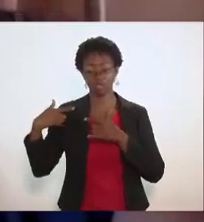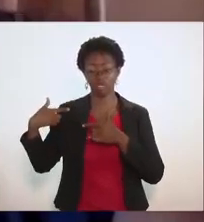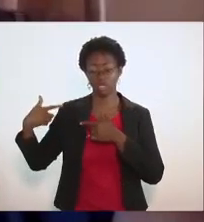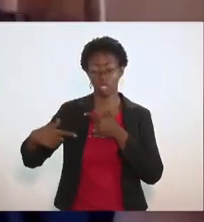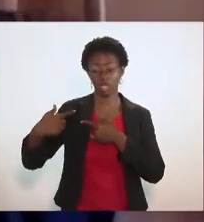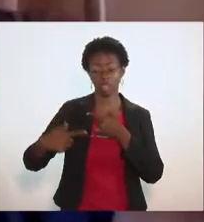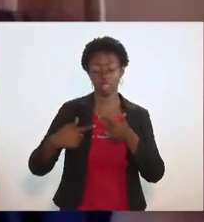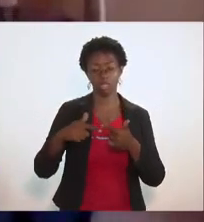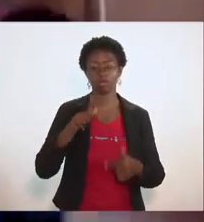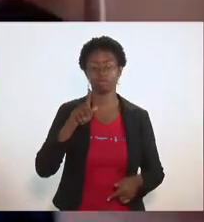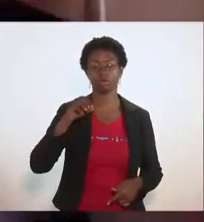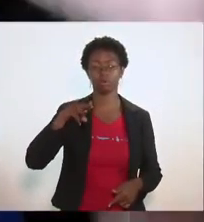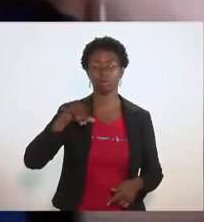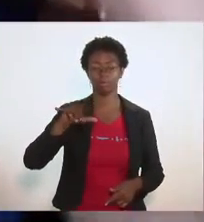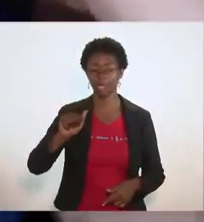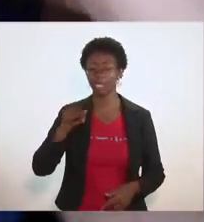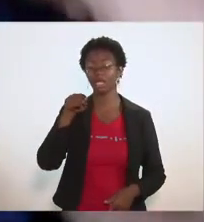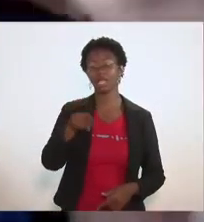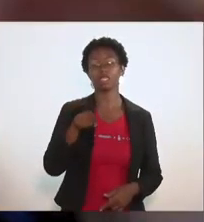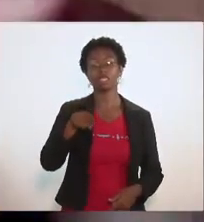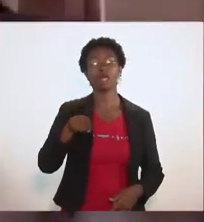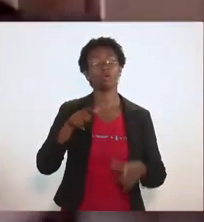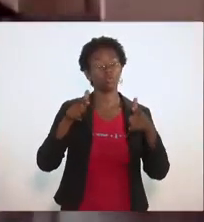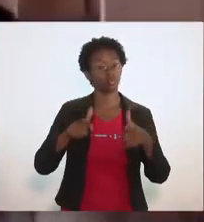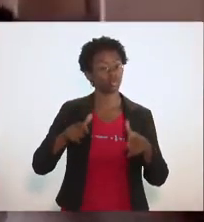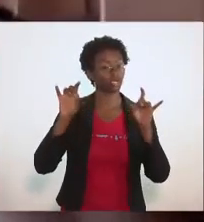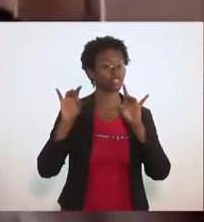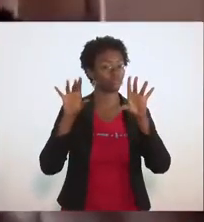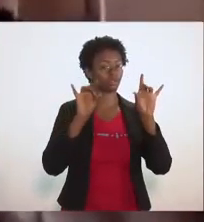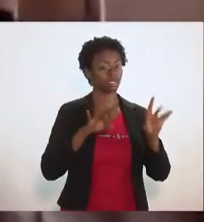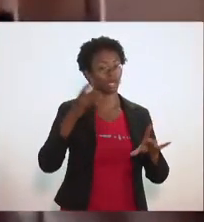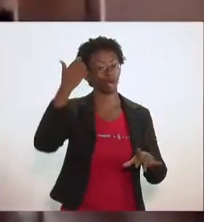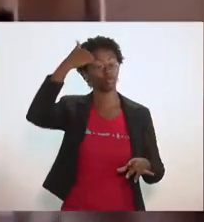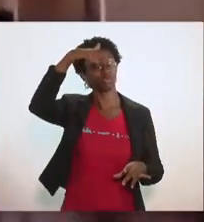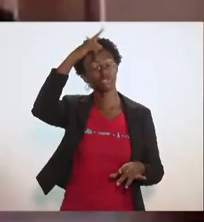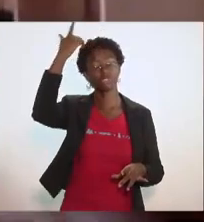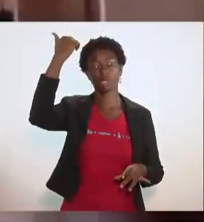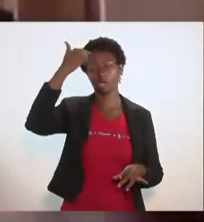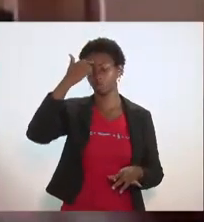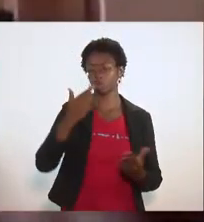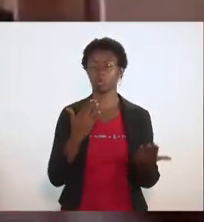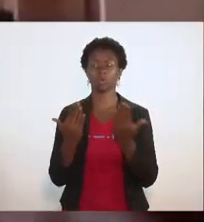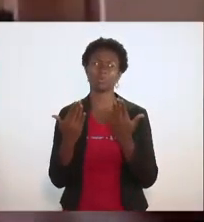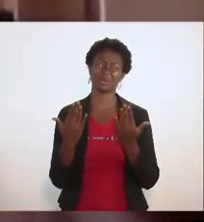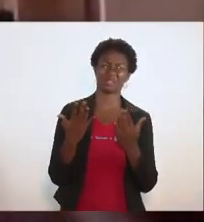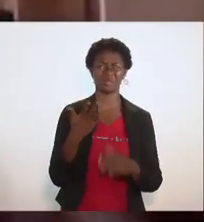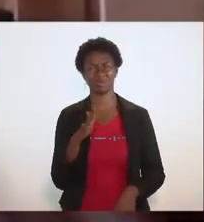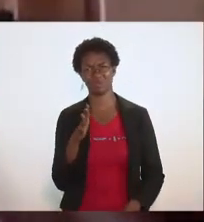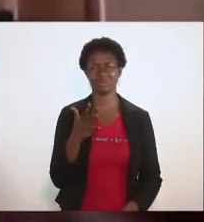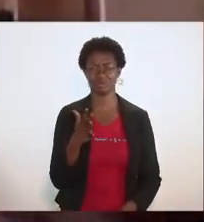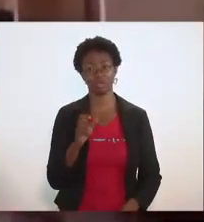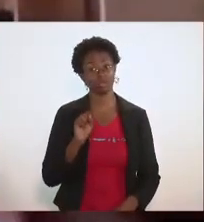território. Para entender um pouco, fazendo um paralelo, aquele lugar é tido para